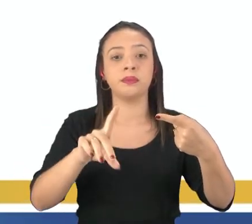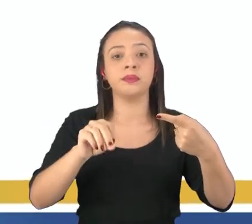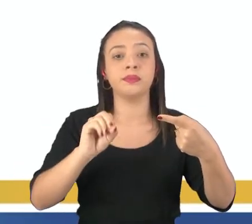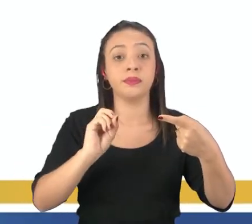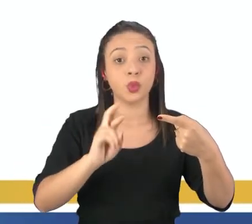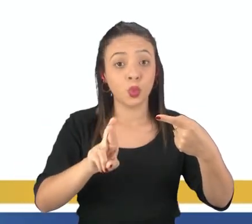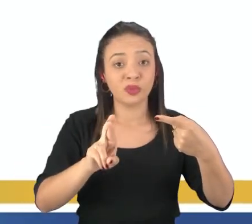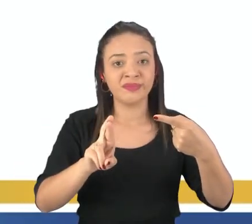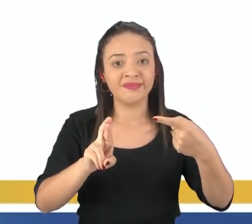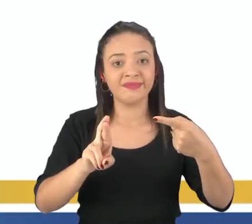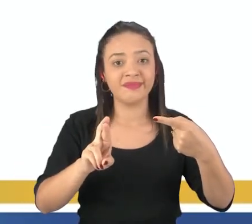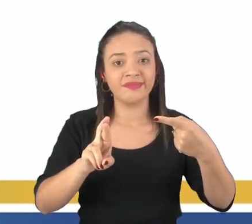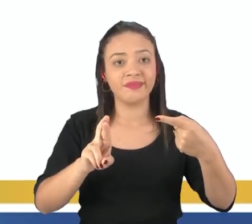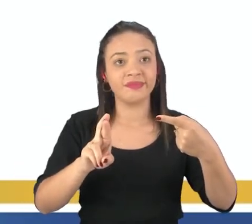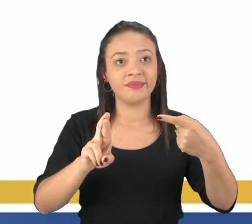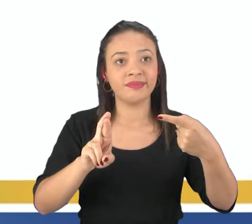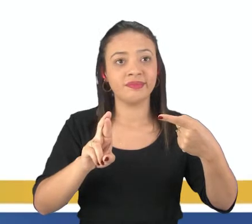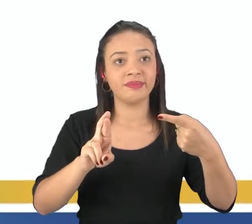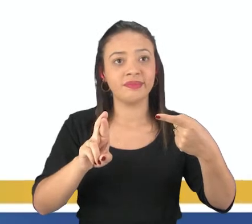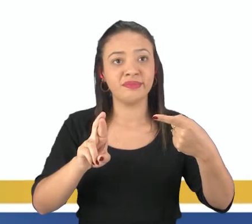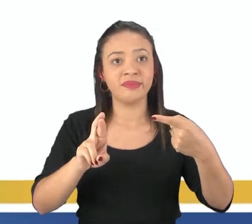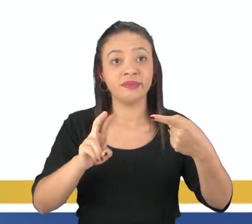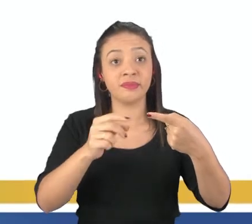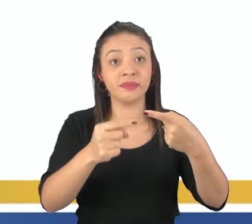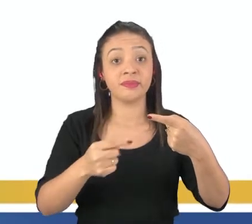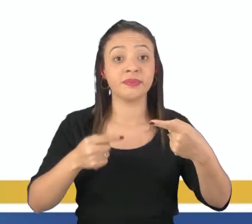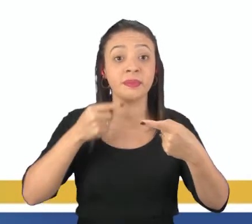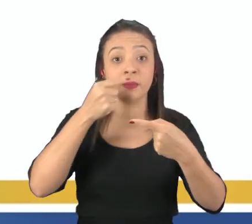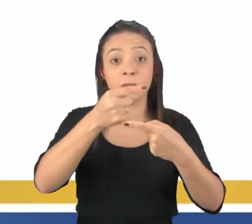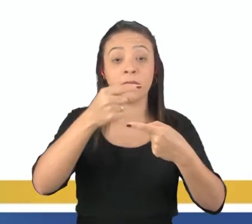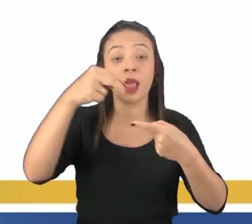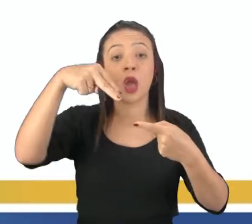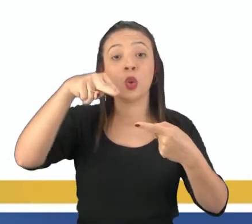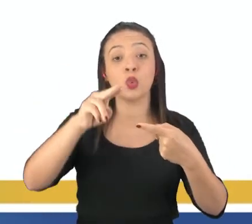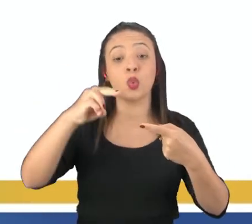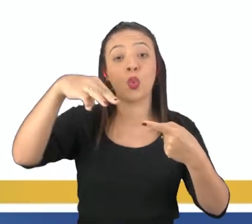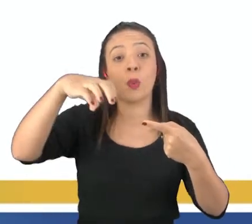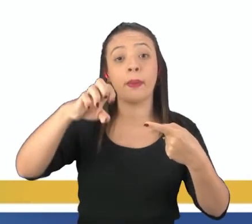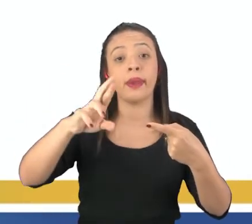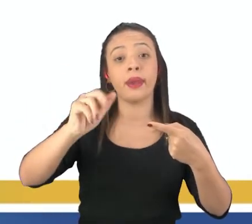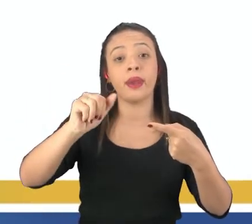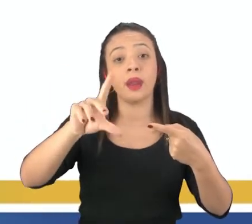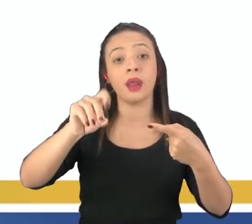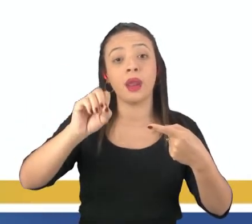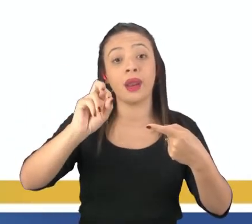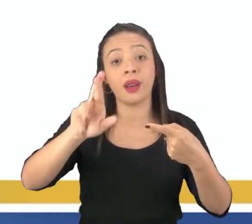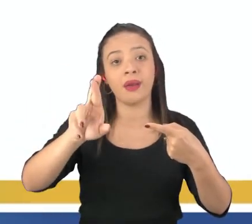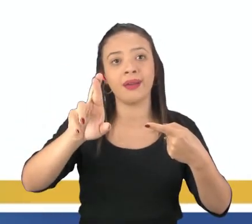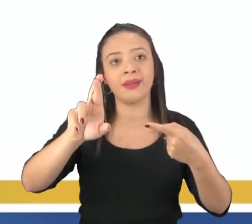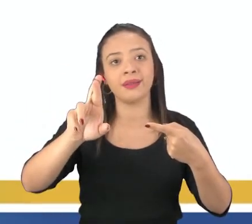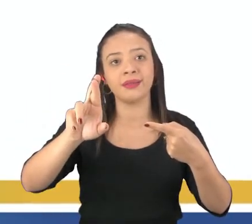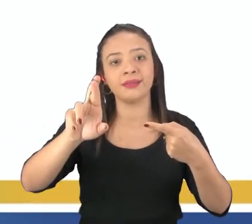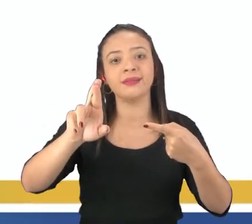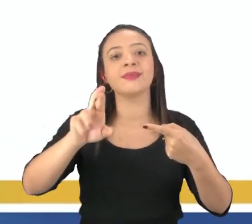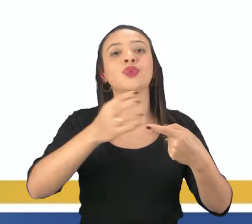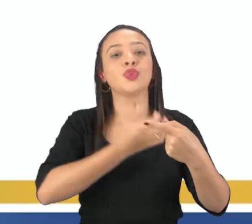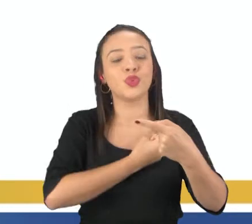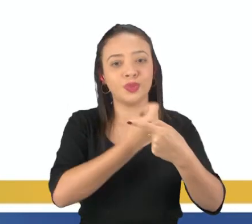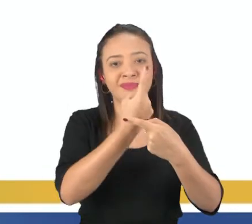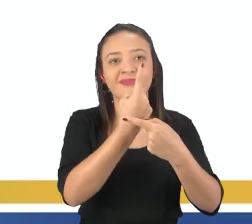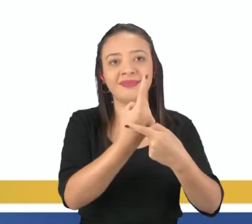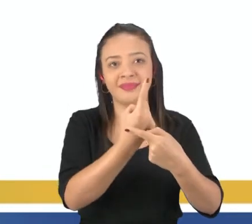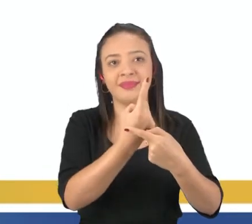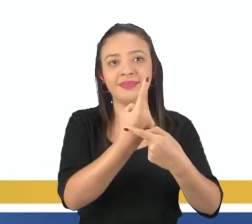algarismos nós chamamos denominador e a parte de cima está o numerador que é o algarismo que está em cima aí no caso é um